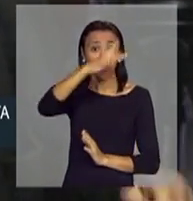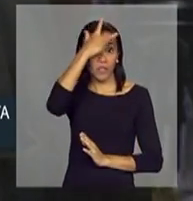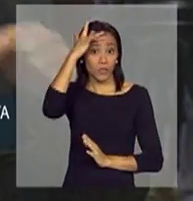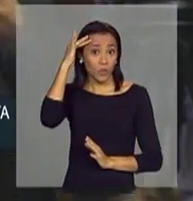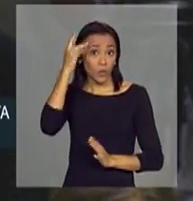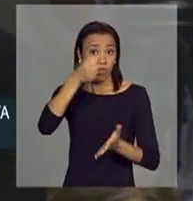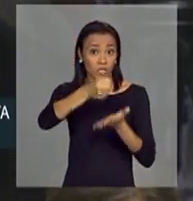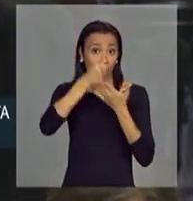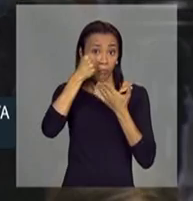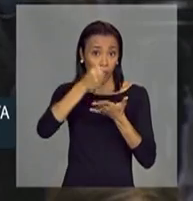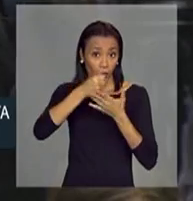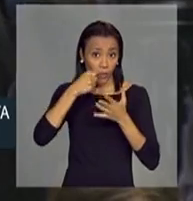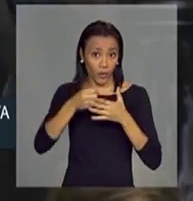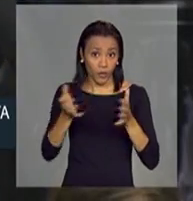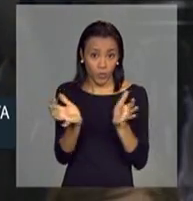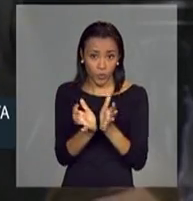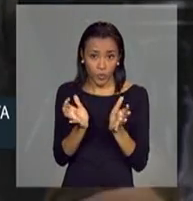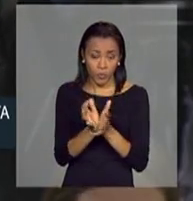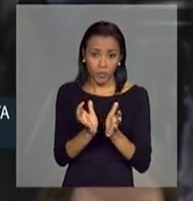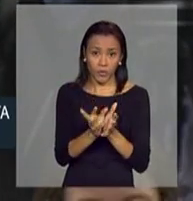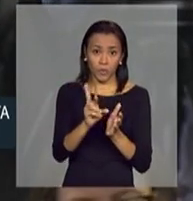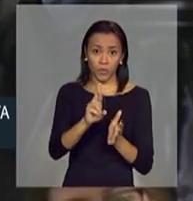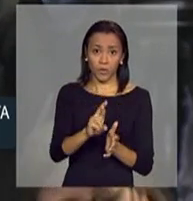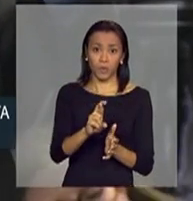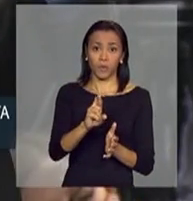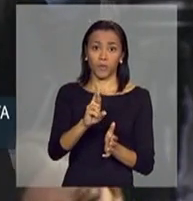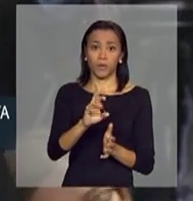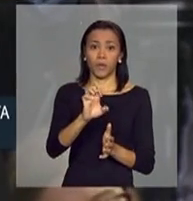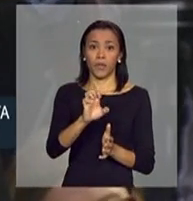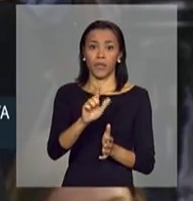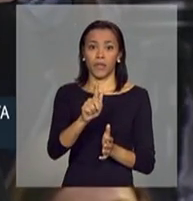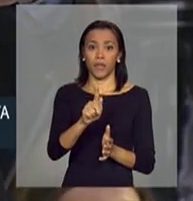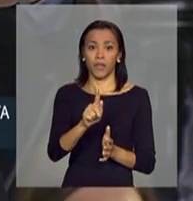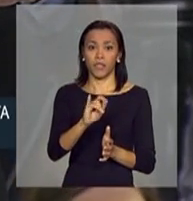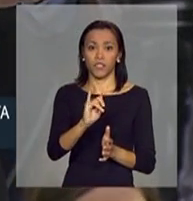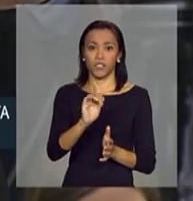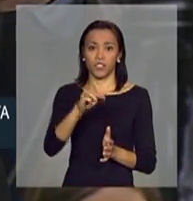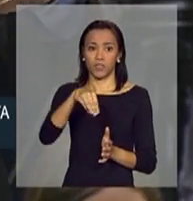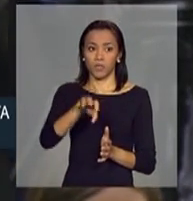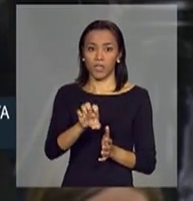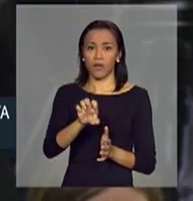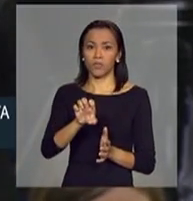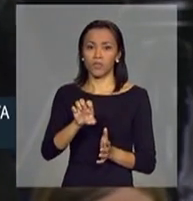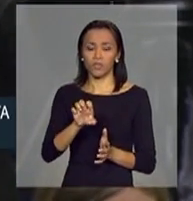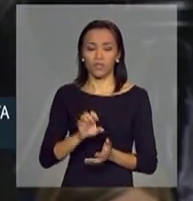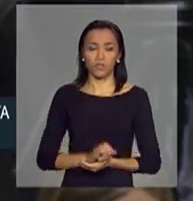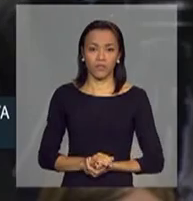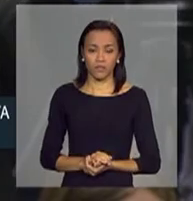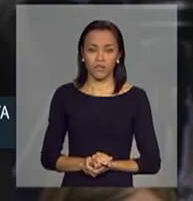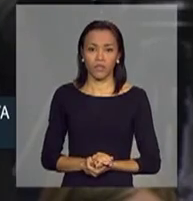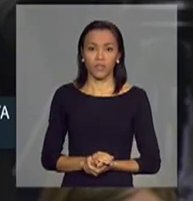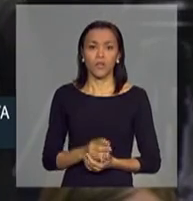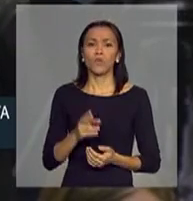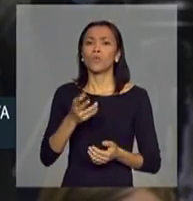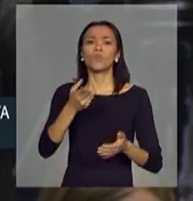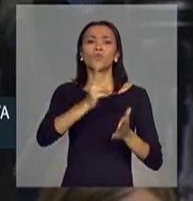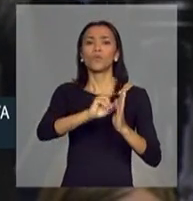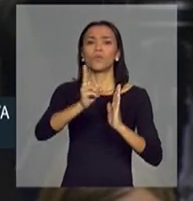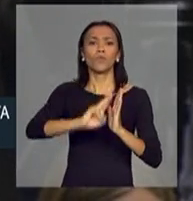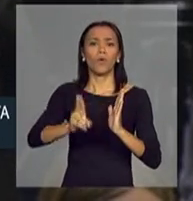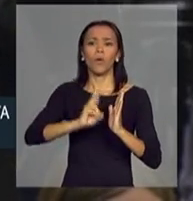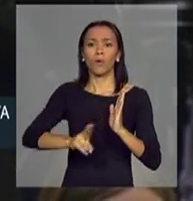do regime. Eu quero saber, talvez, a pergunta compactuada com a Heloísa, se entre esses nomes que foram